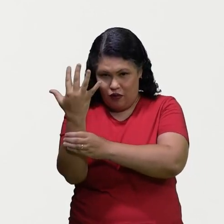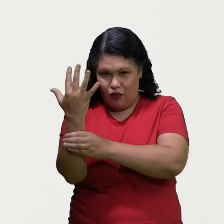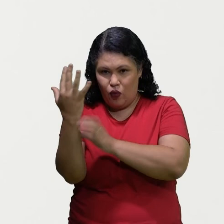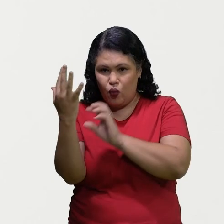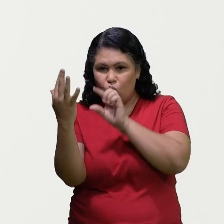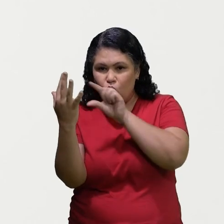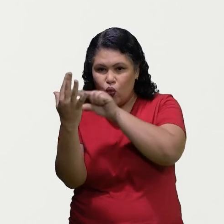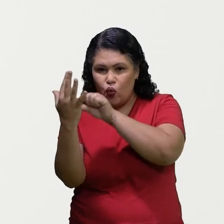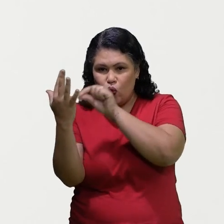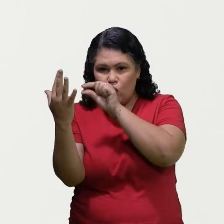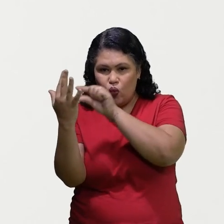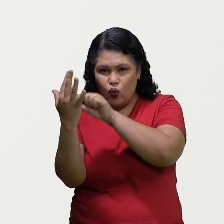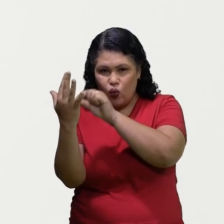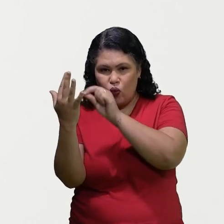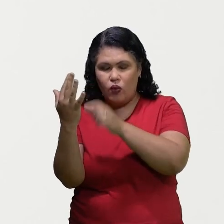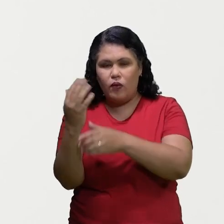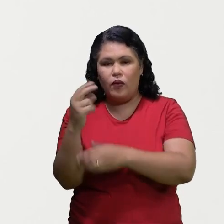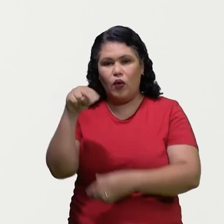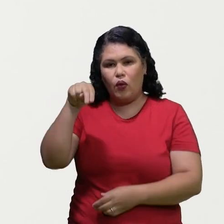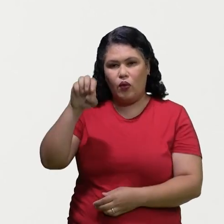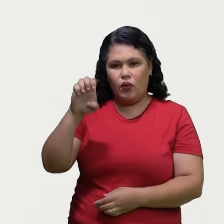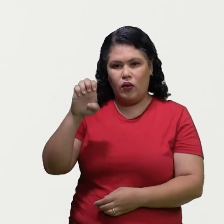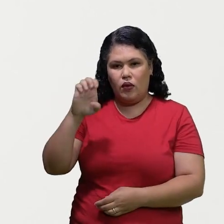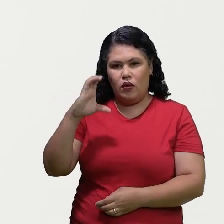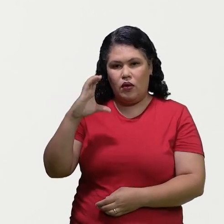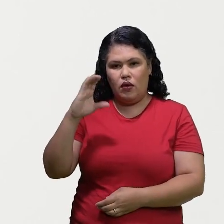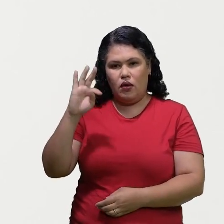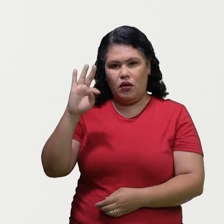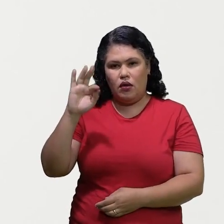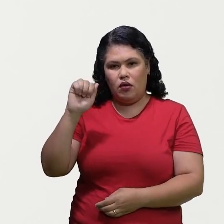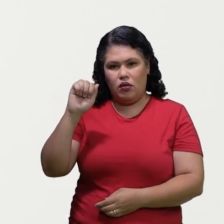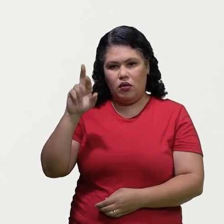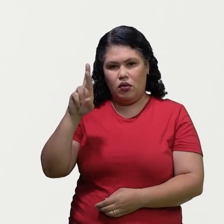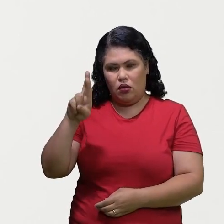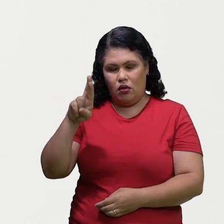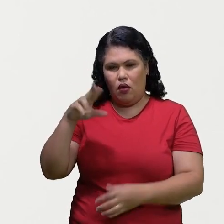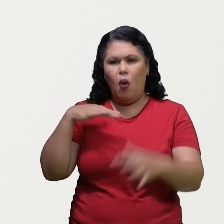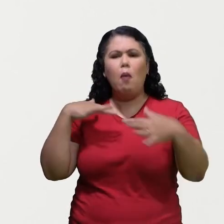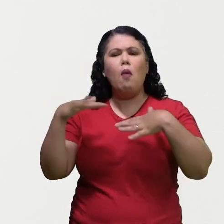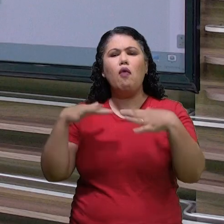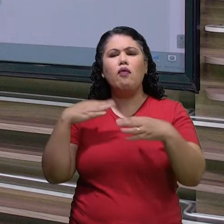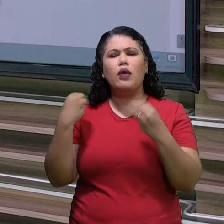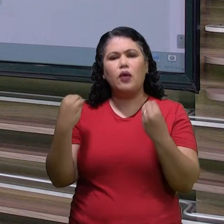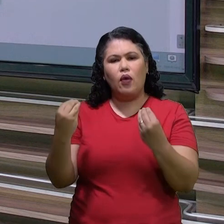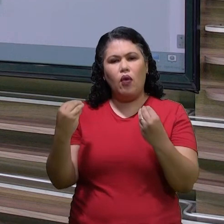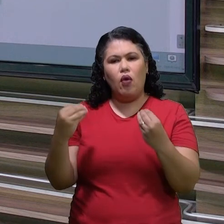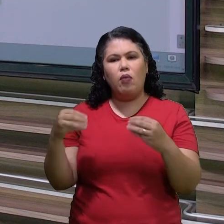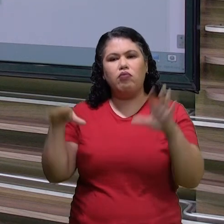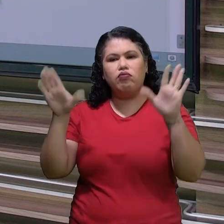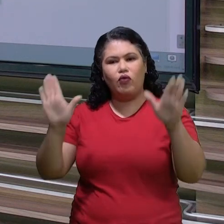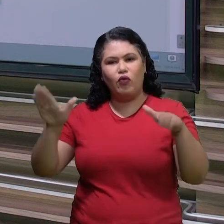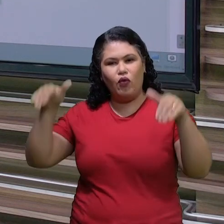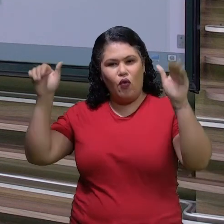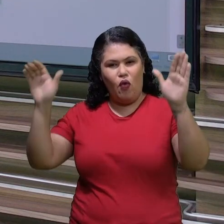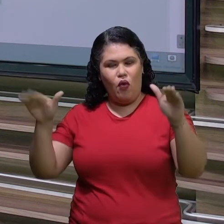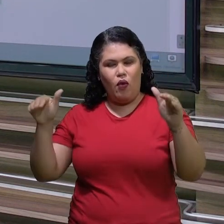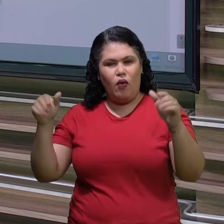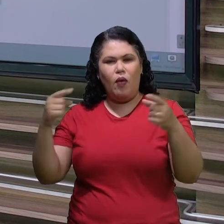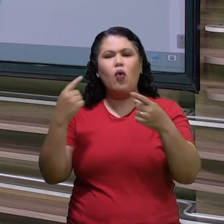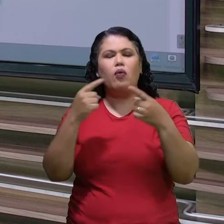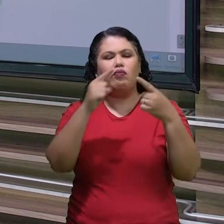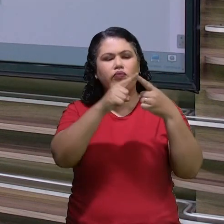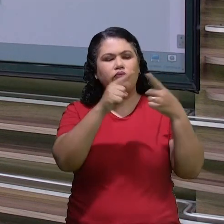né? E o deslocamento? Voo. Vocês perceberam? O que tem de semelhante entre esses animais? É